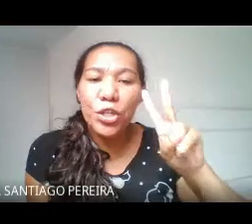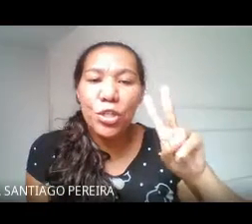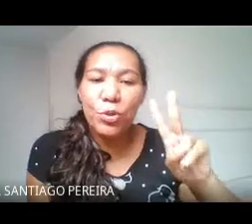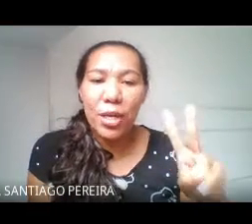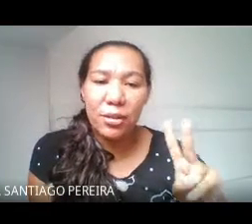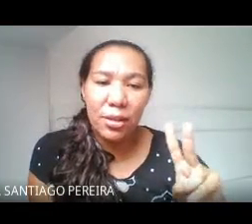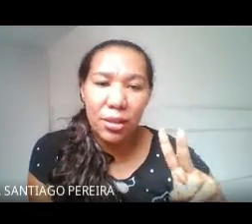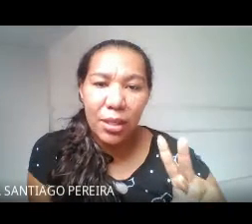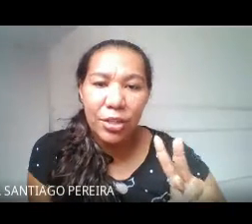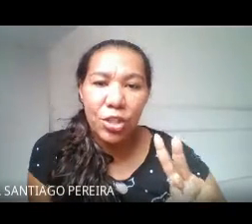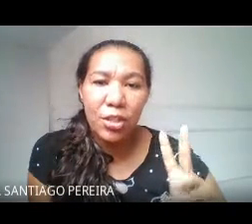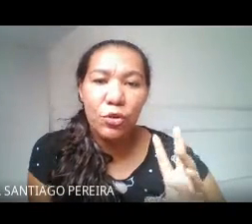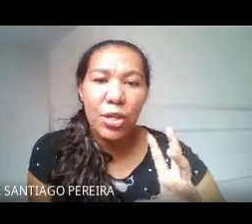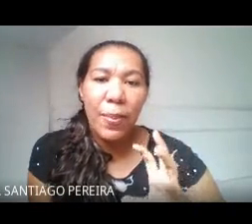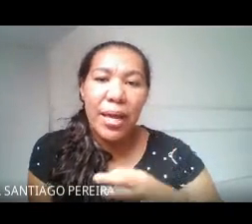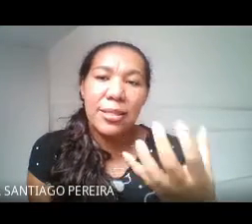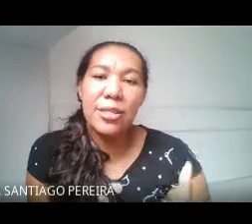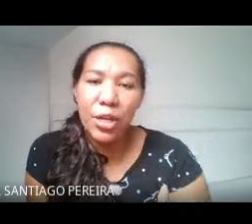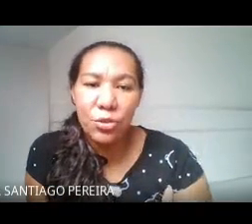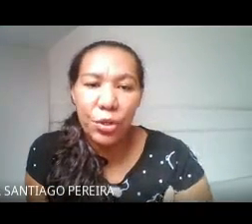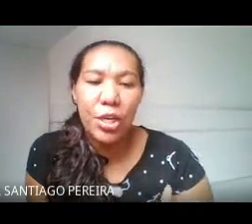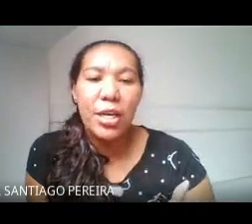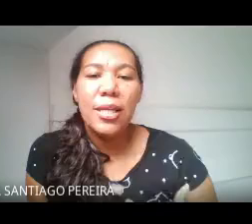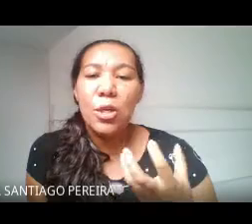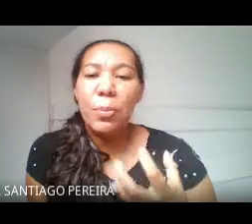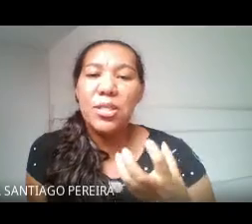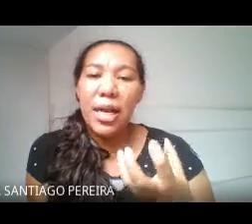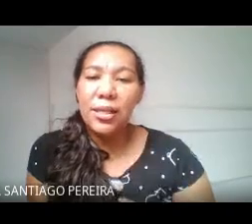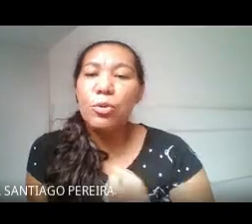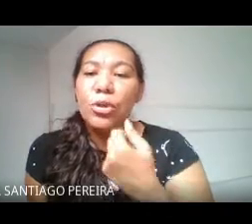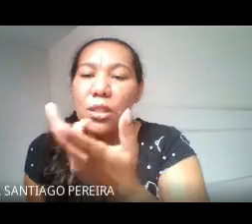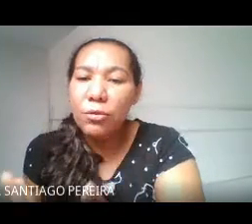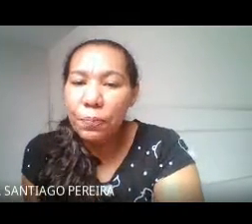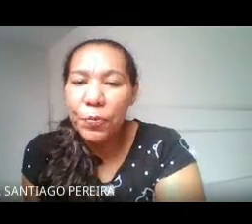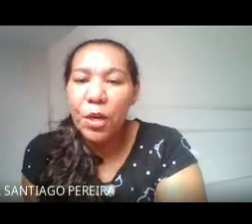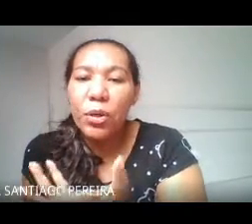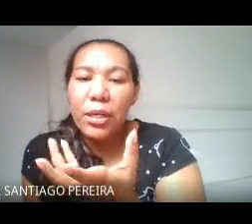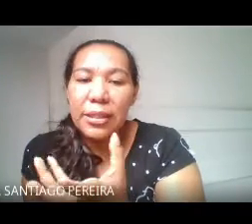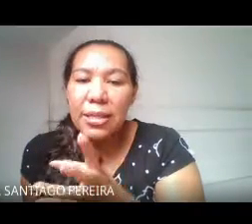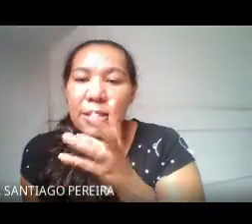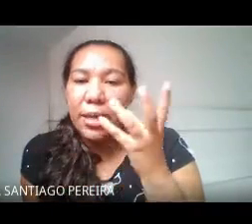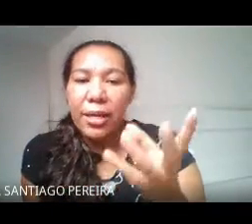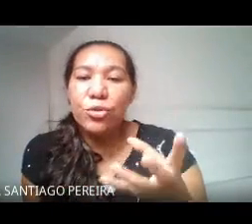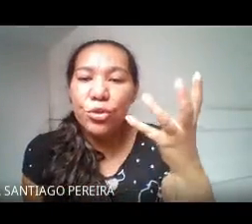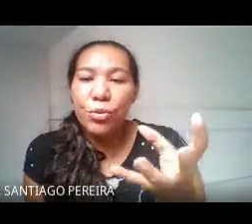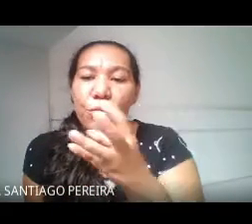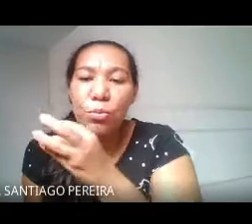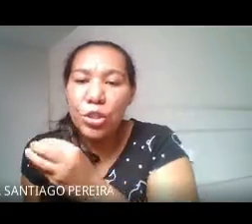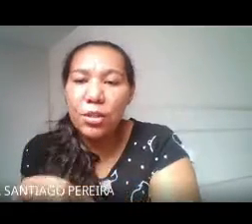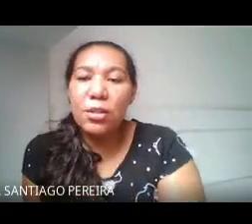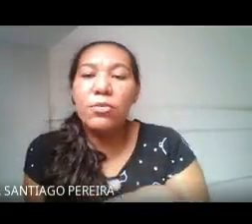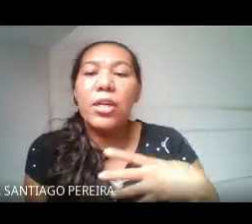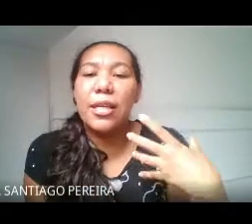esses dois tipos de adjetivos que aparecem nas orações. Então, ele pode ser atributivo, quando ele está assim, né, juntinho